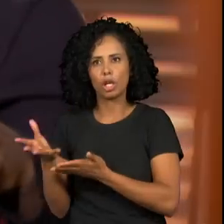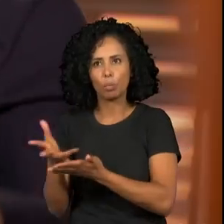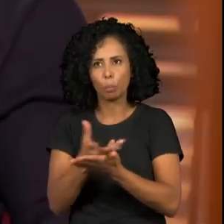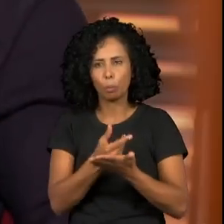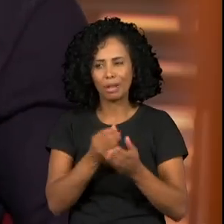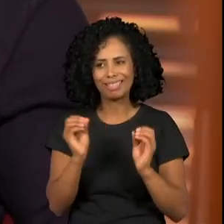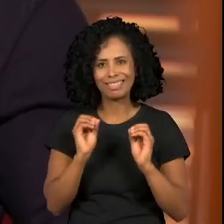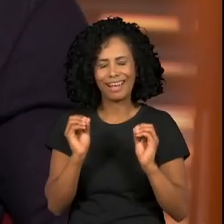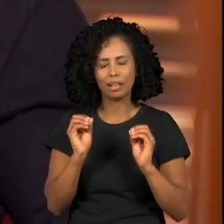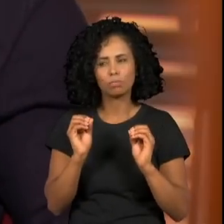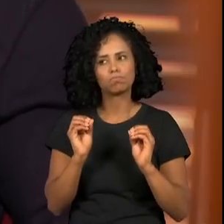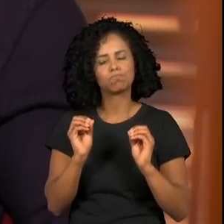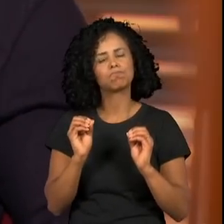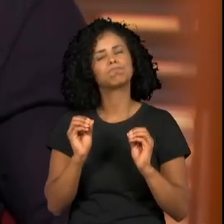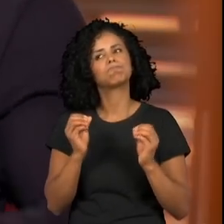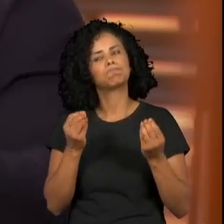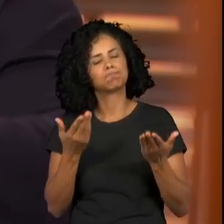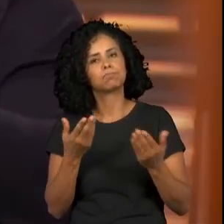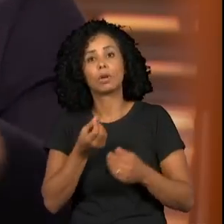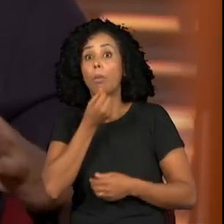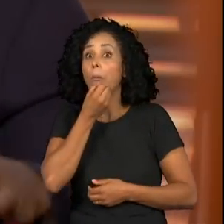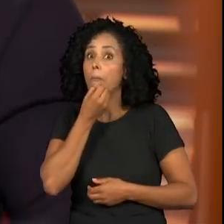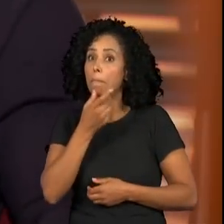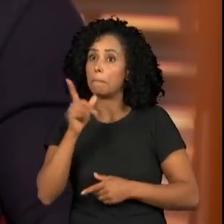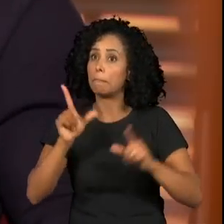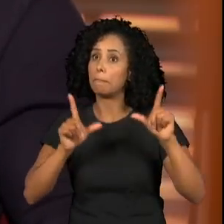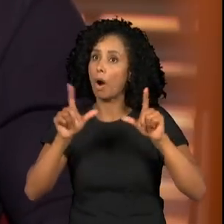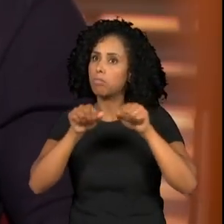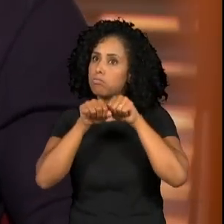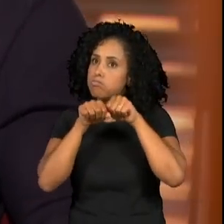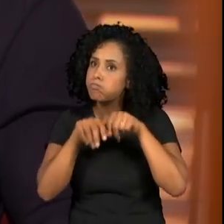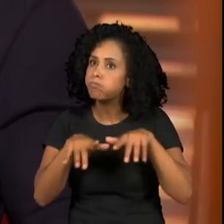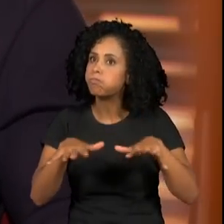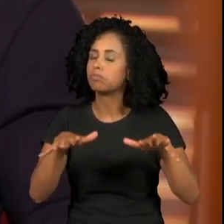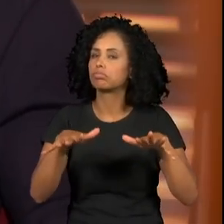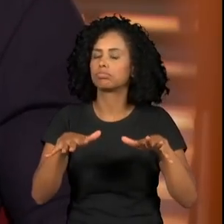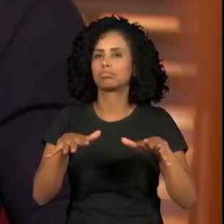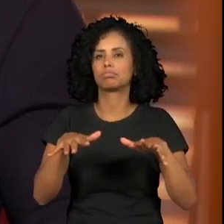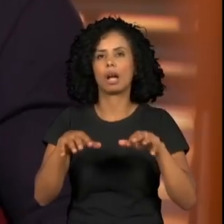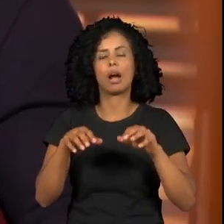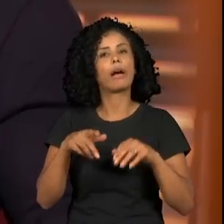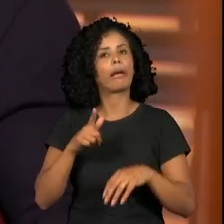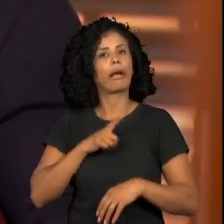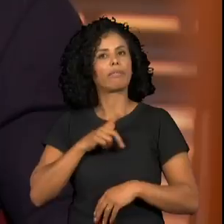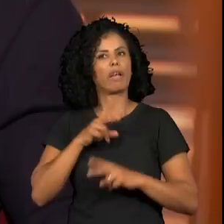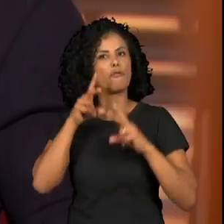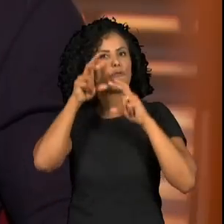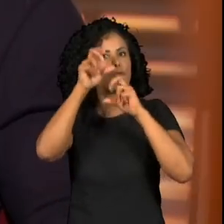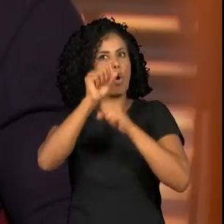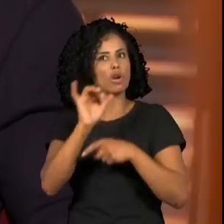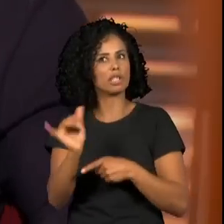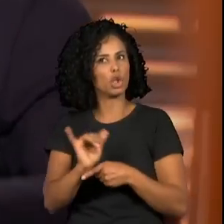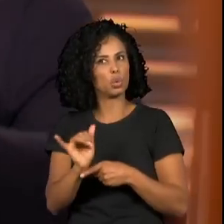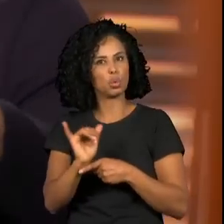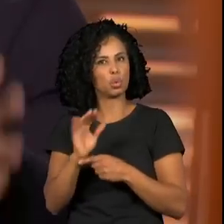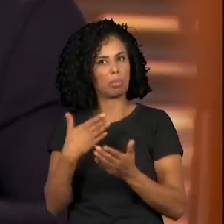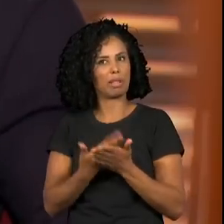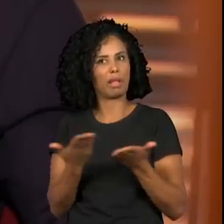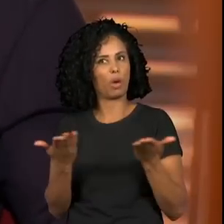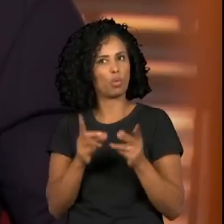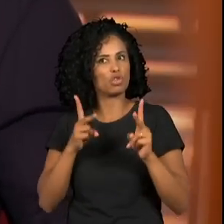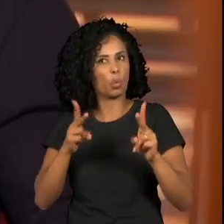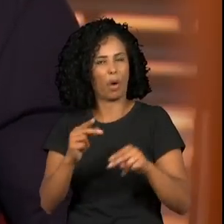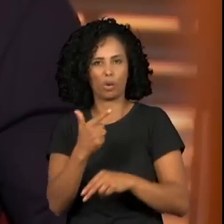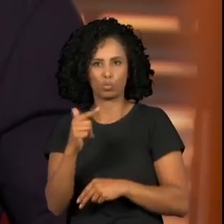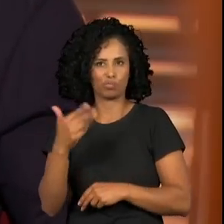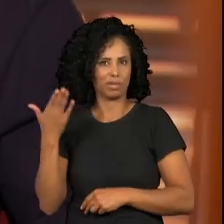com que isso seja exibido. Chegue no maior número de gente. A gente ainda não tinha a força que o YouTube tem hoje, que as redes sociais têm,